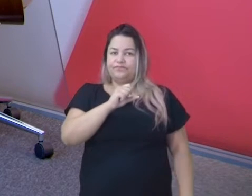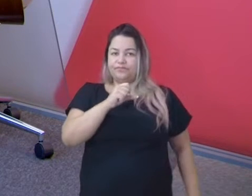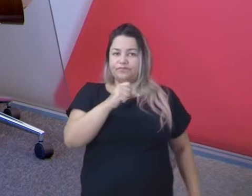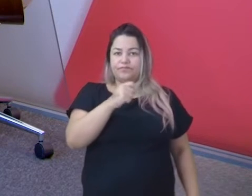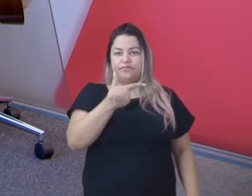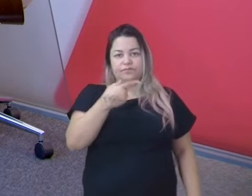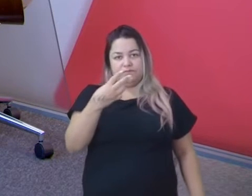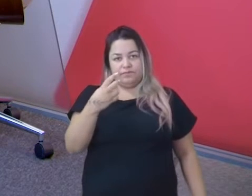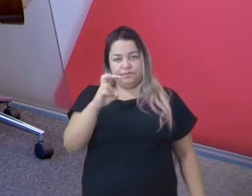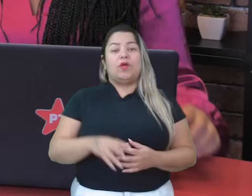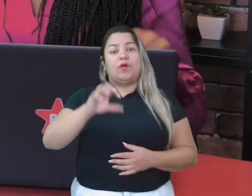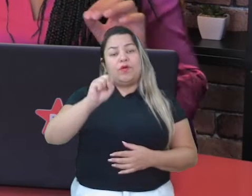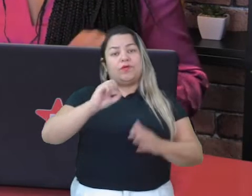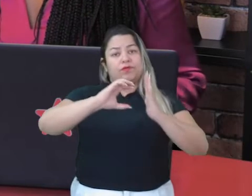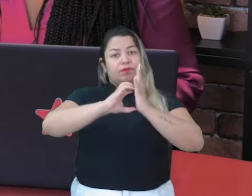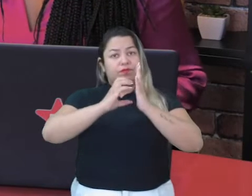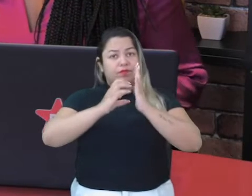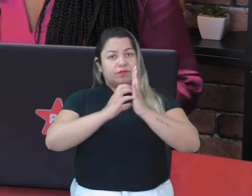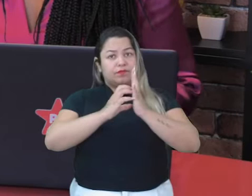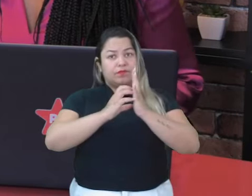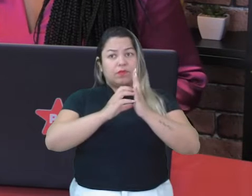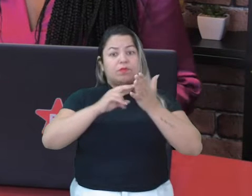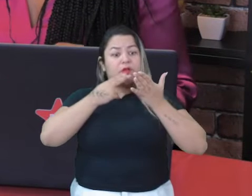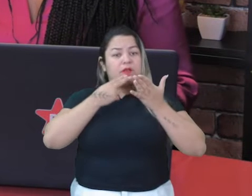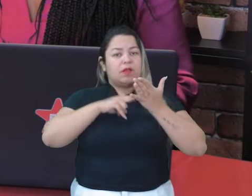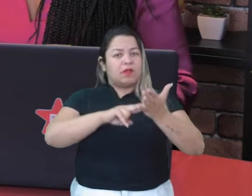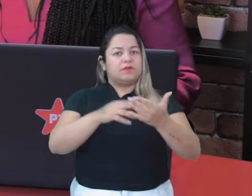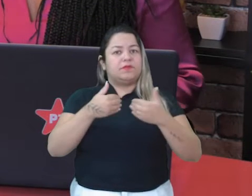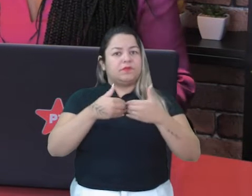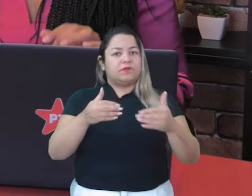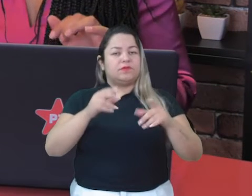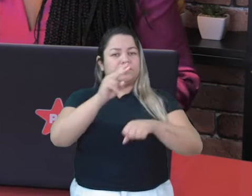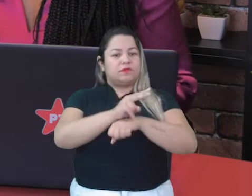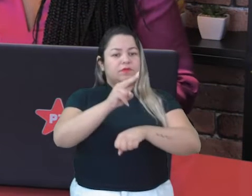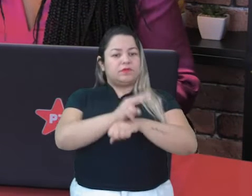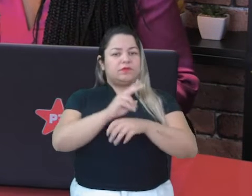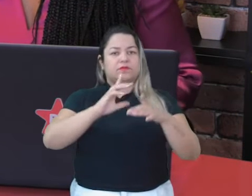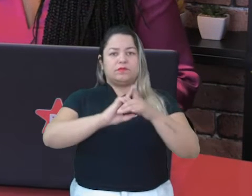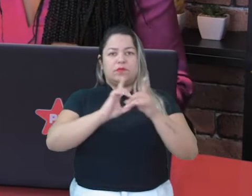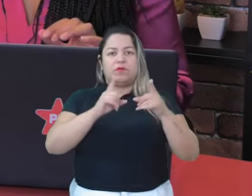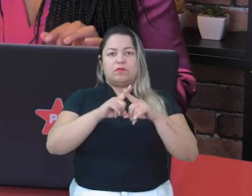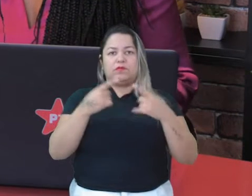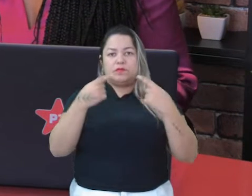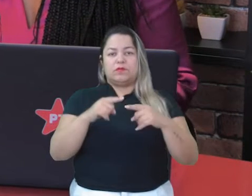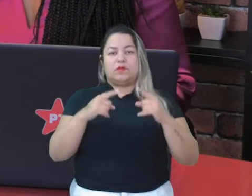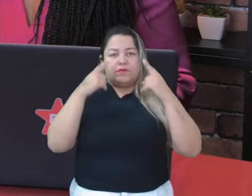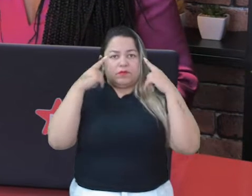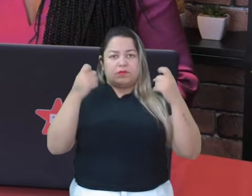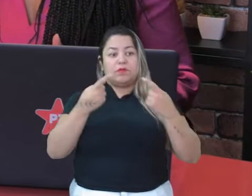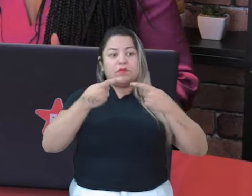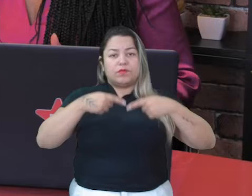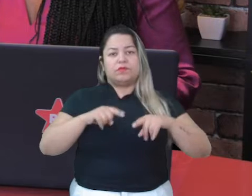de 2025. 8 partidos lançaram uma carta aberta em defesa da democracia e contra a violência